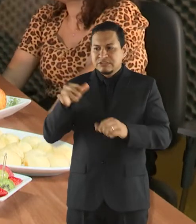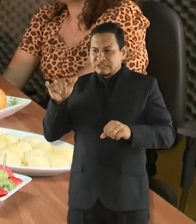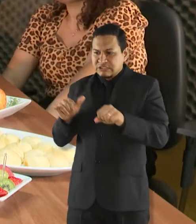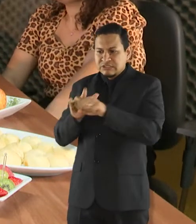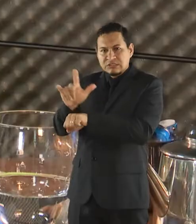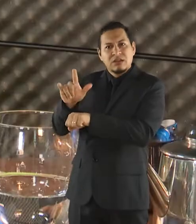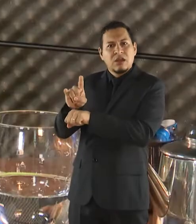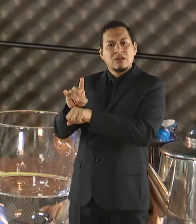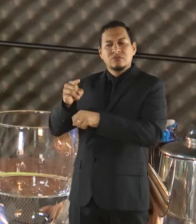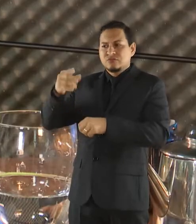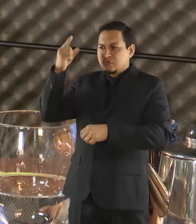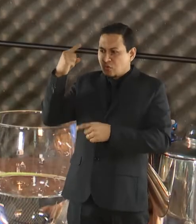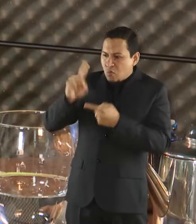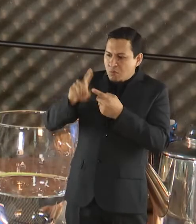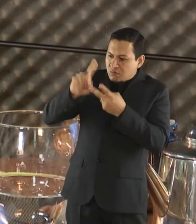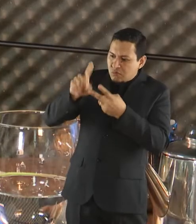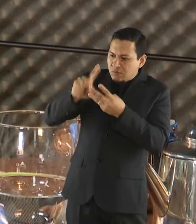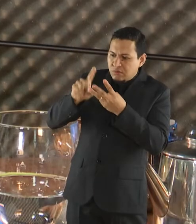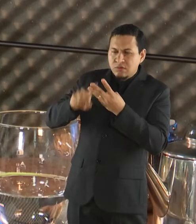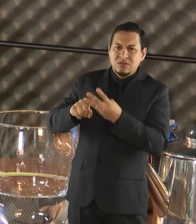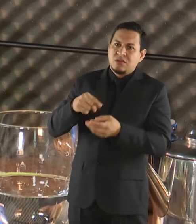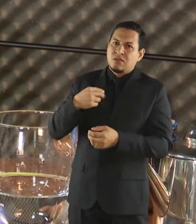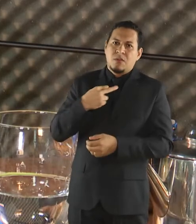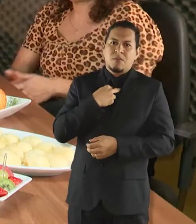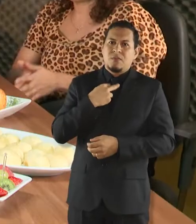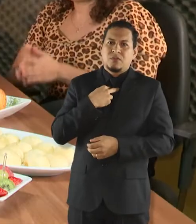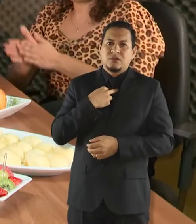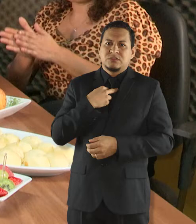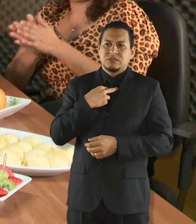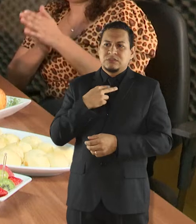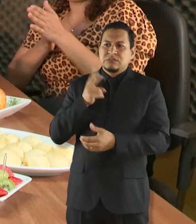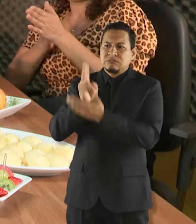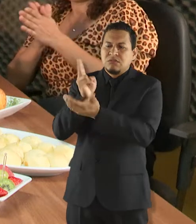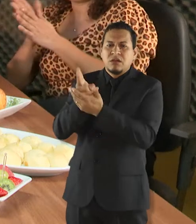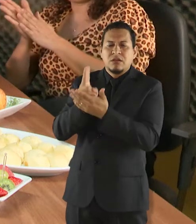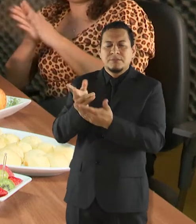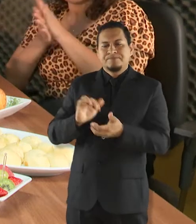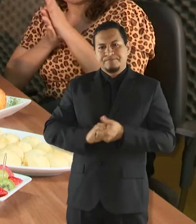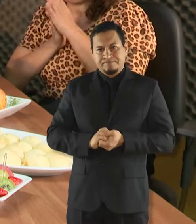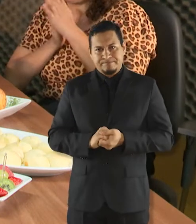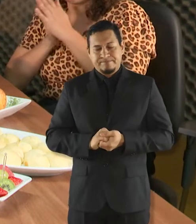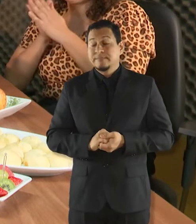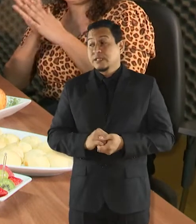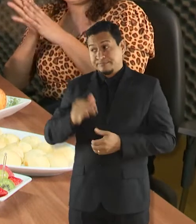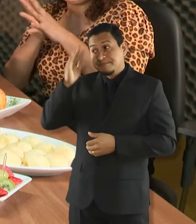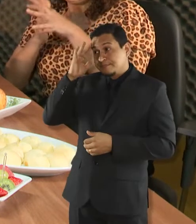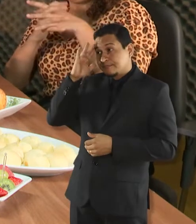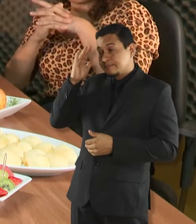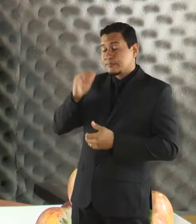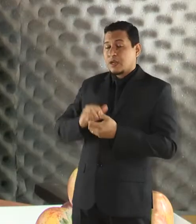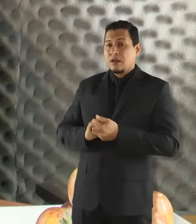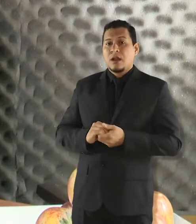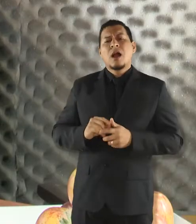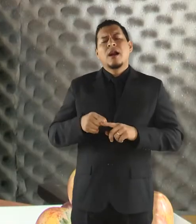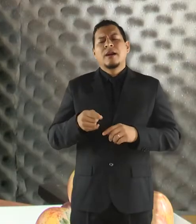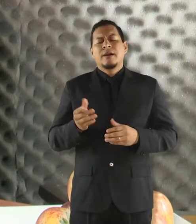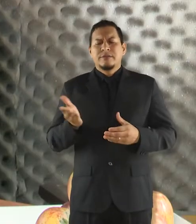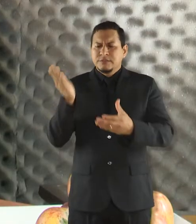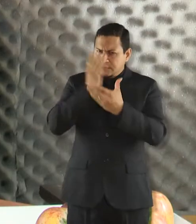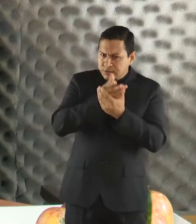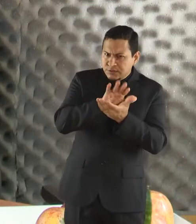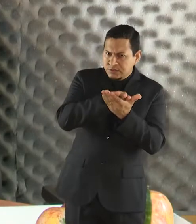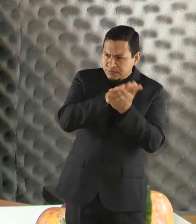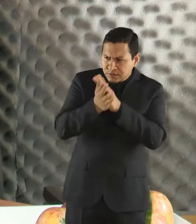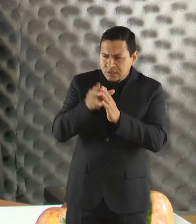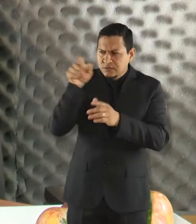pode não trair uma segunda. Entendi. Entendeu? Aurilene, nesses casos, esses processos aí que você sempre vê,